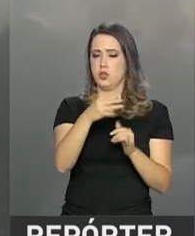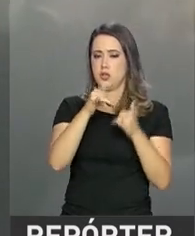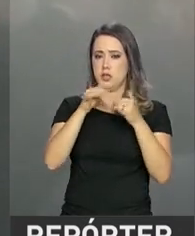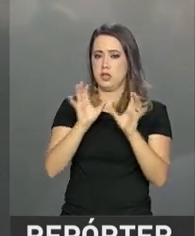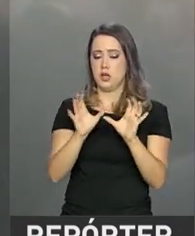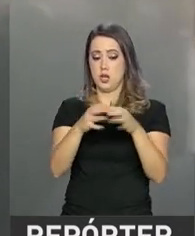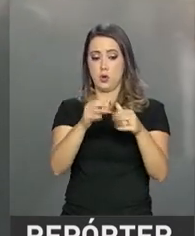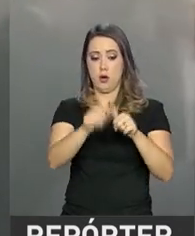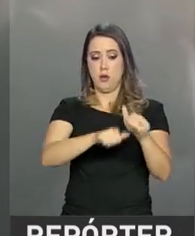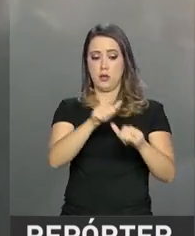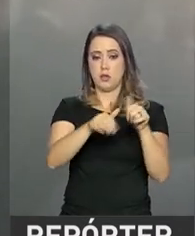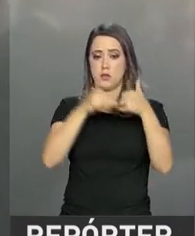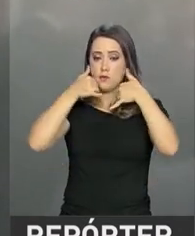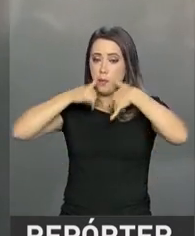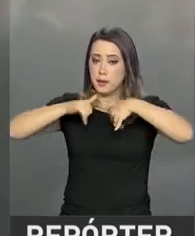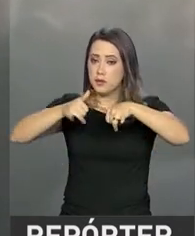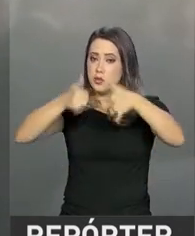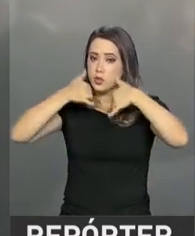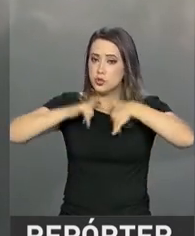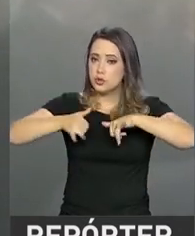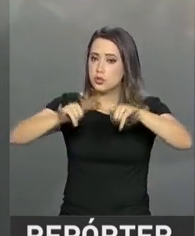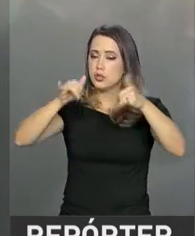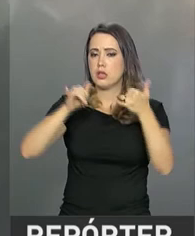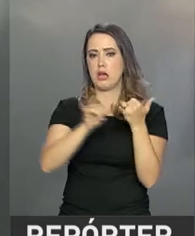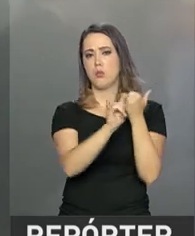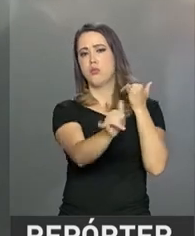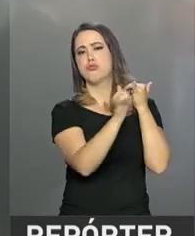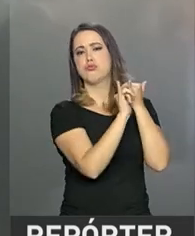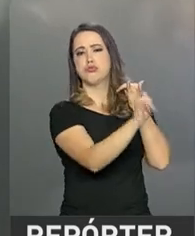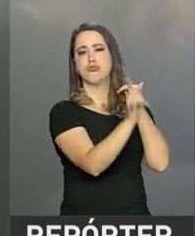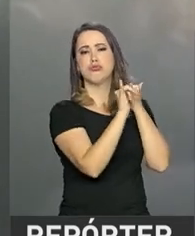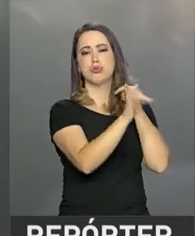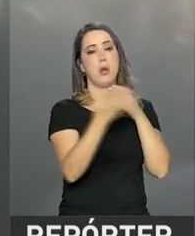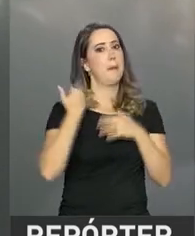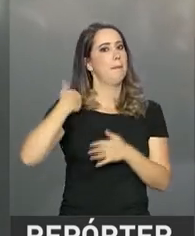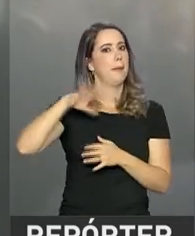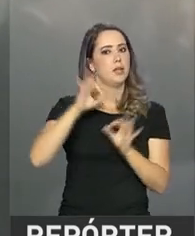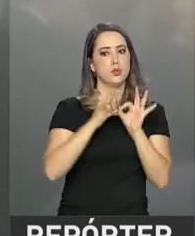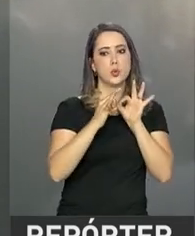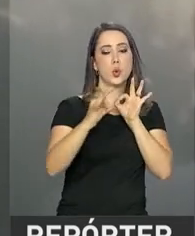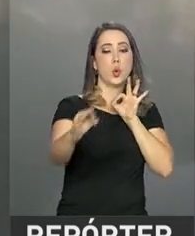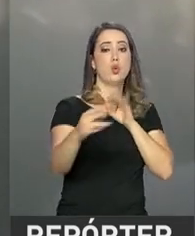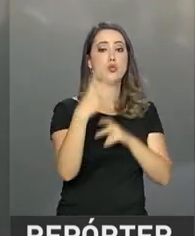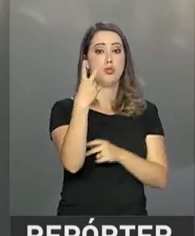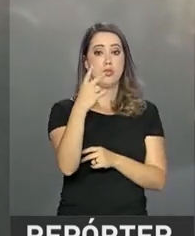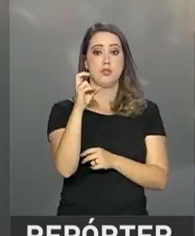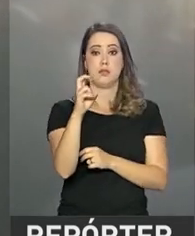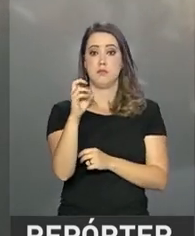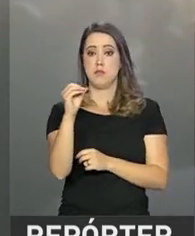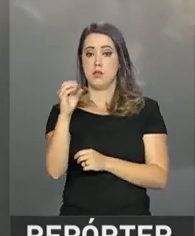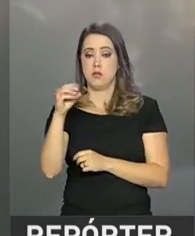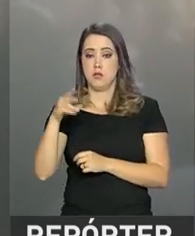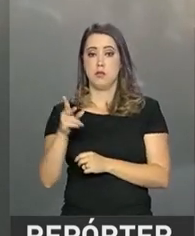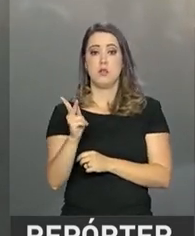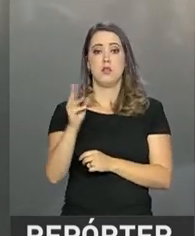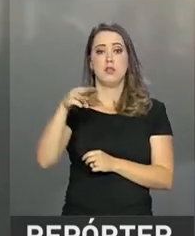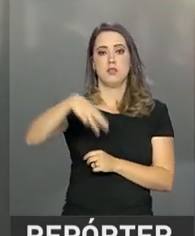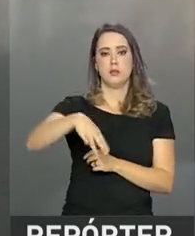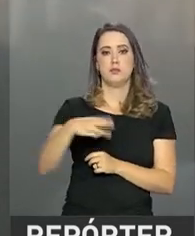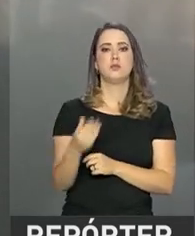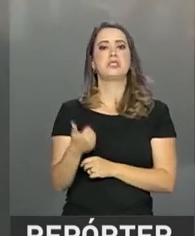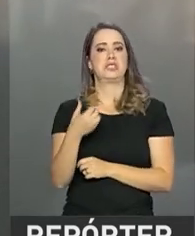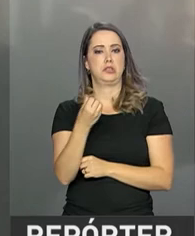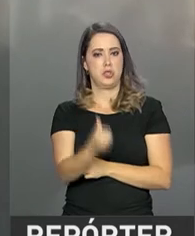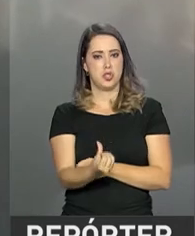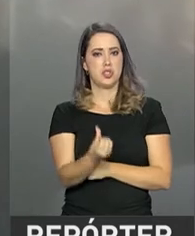energia. O sistema como um todo vai percorrer mais de 2.500 quilômetros, passando por 16